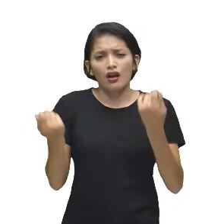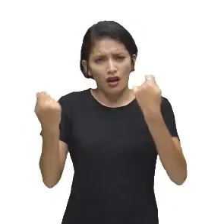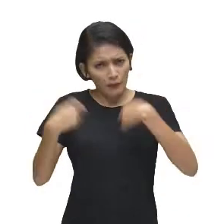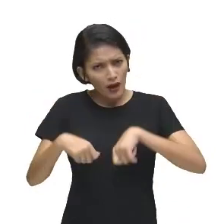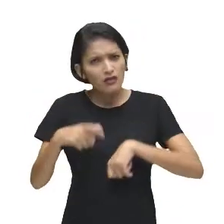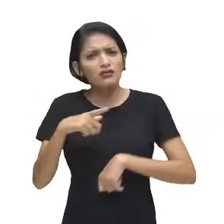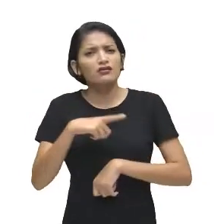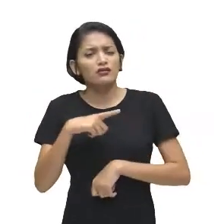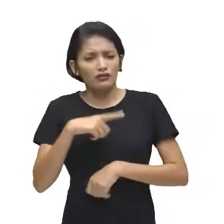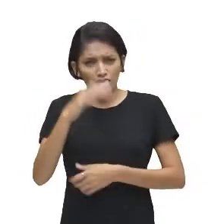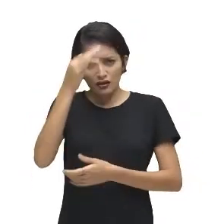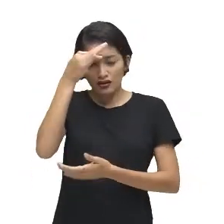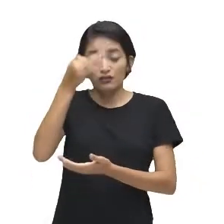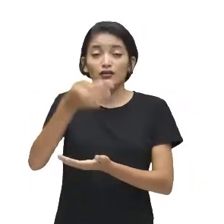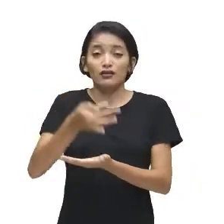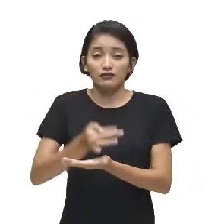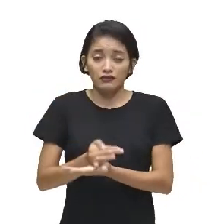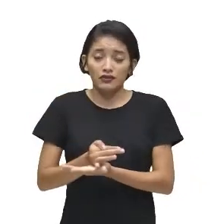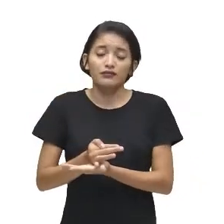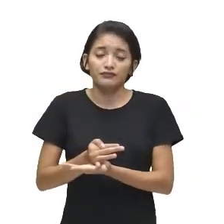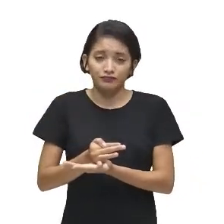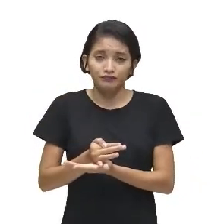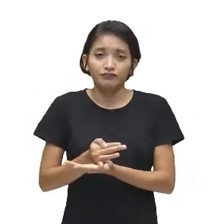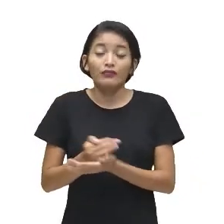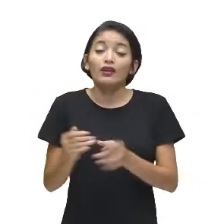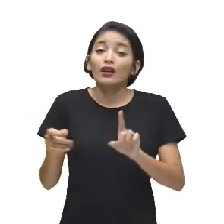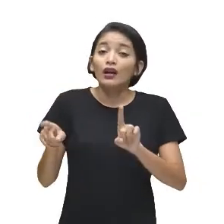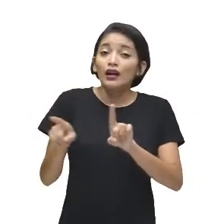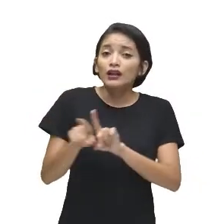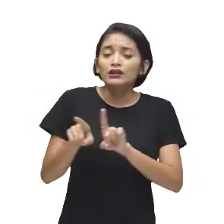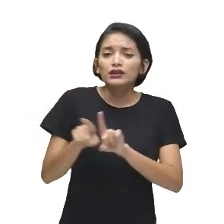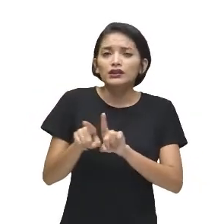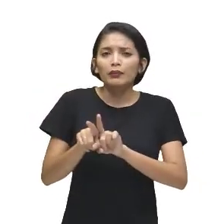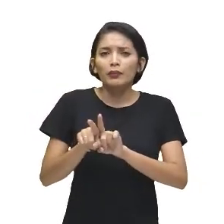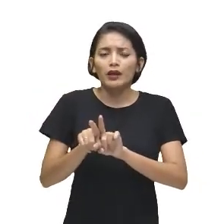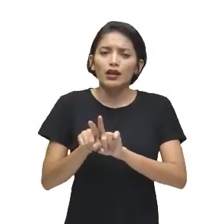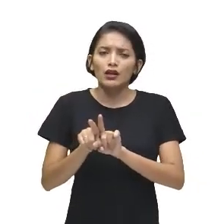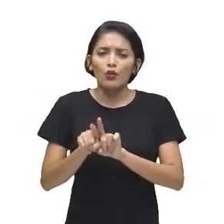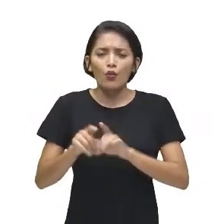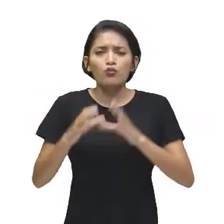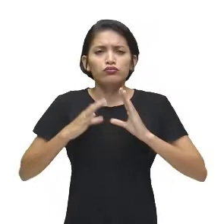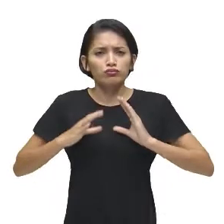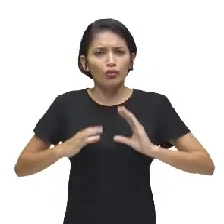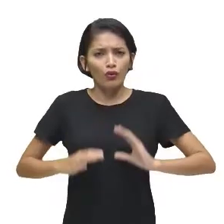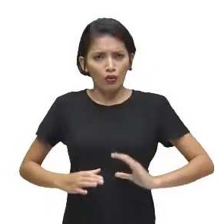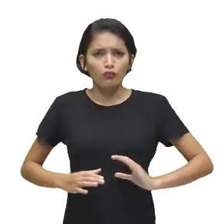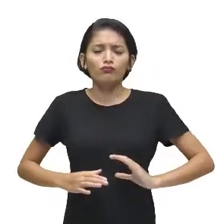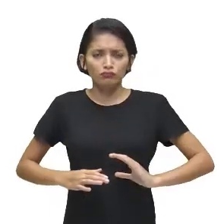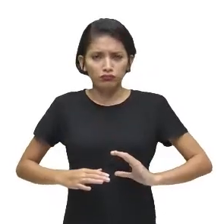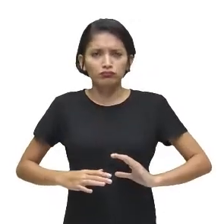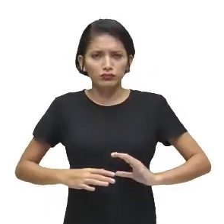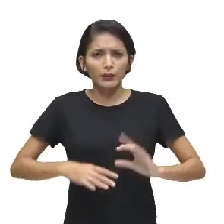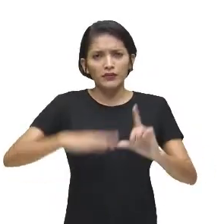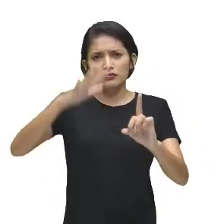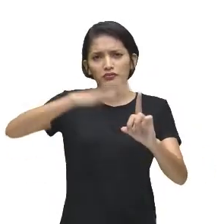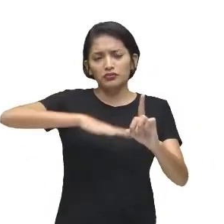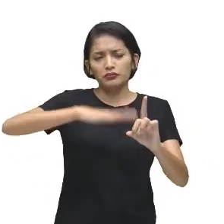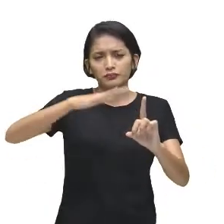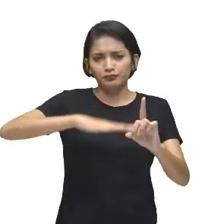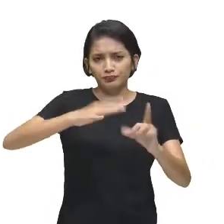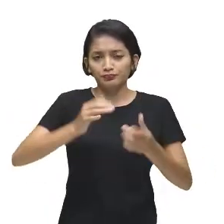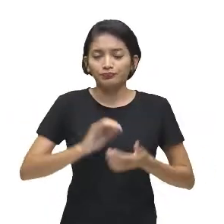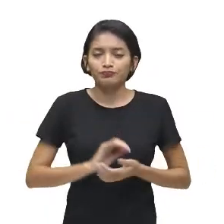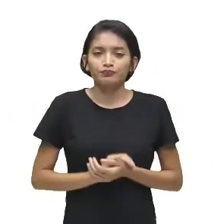Todo ser humano é capaz de ter essa atitude de devoção ao sagrado,